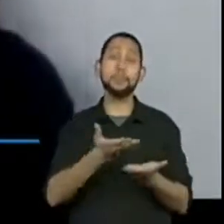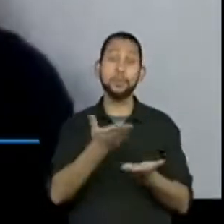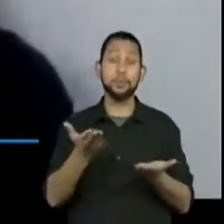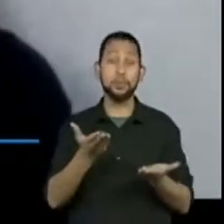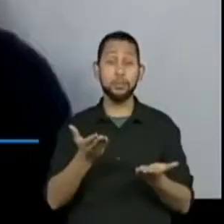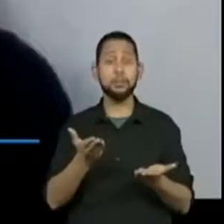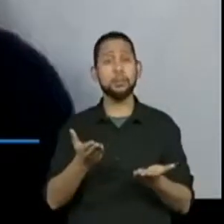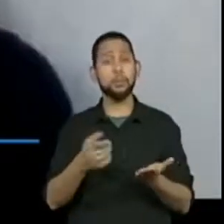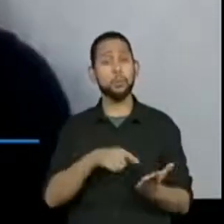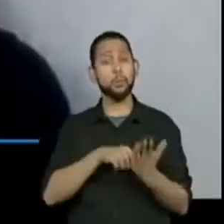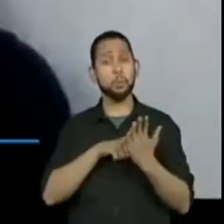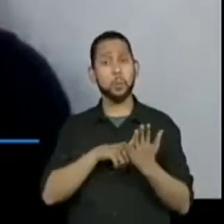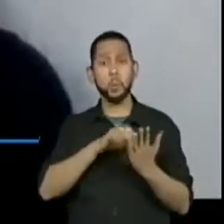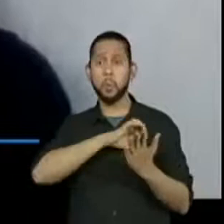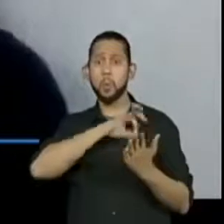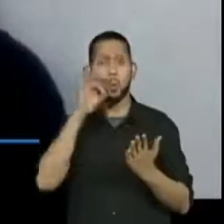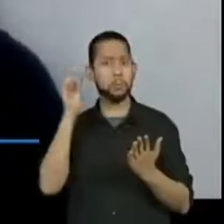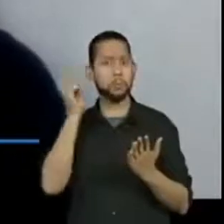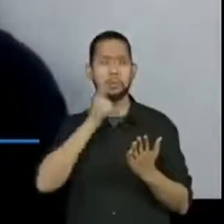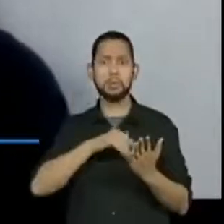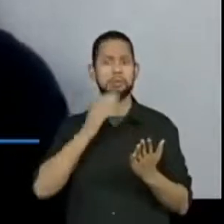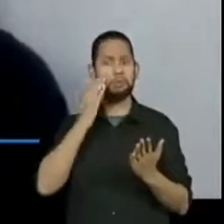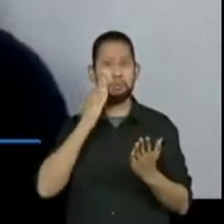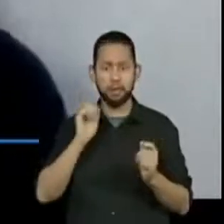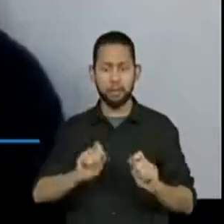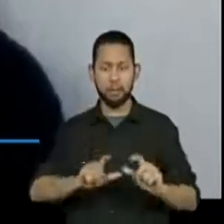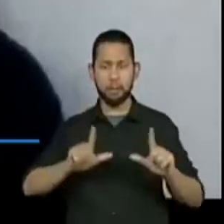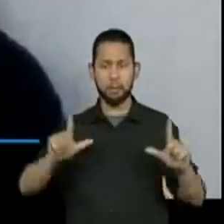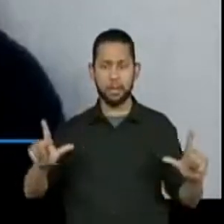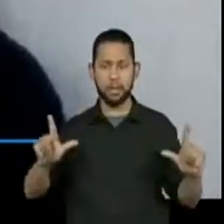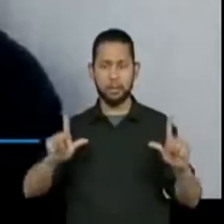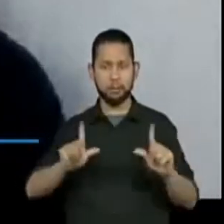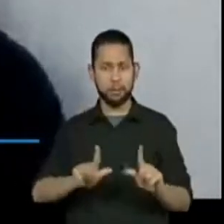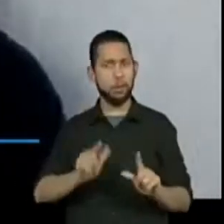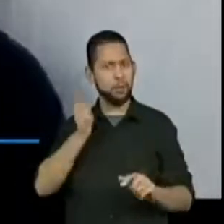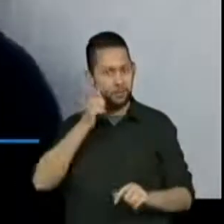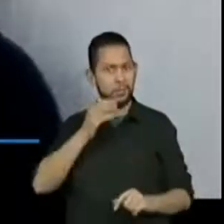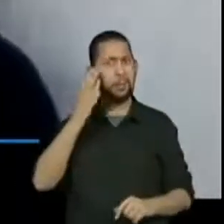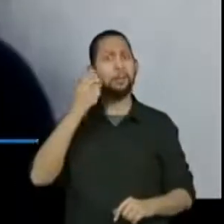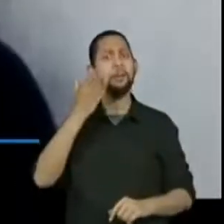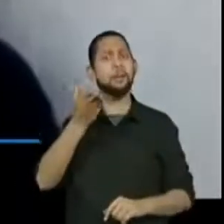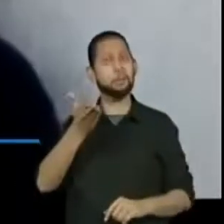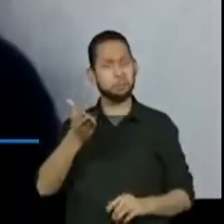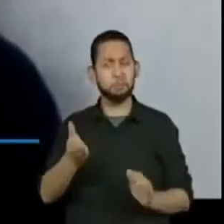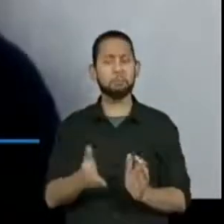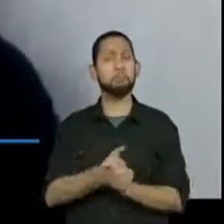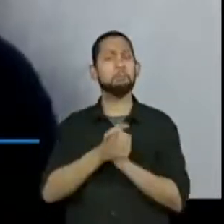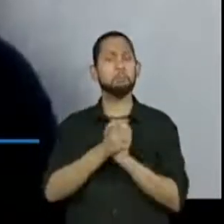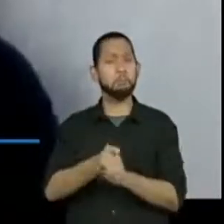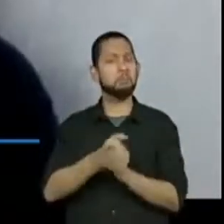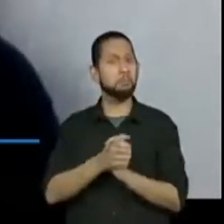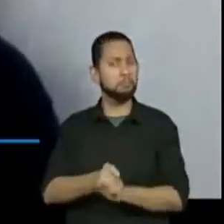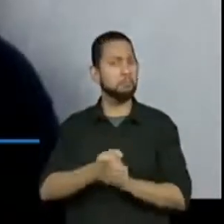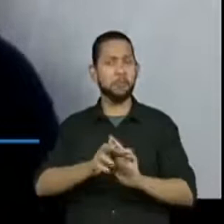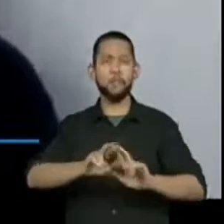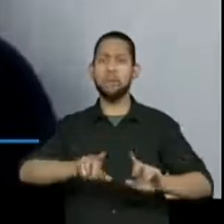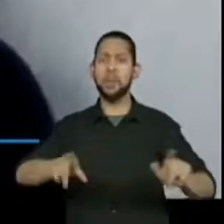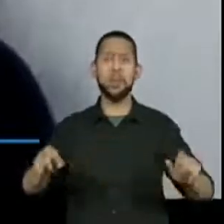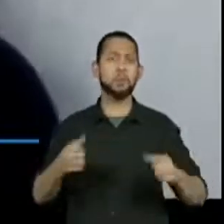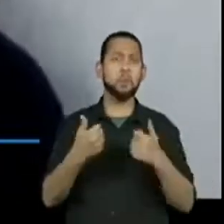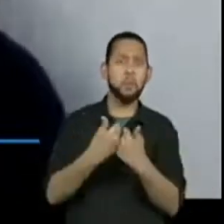estão demonstrando que são ótimos aí em ampliar e reduzir objetos em